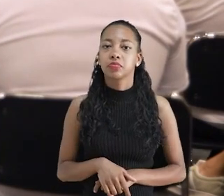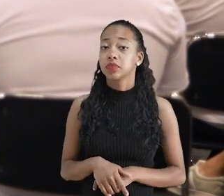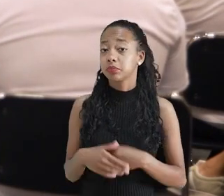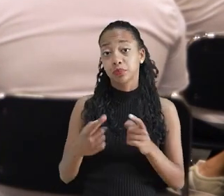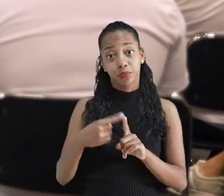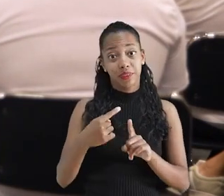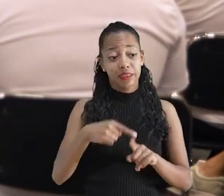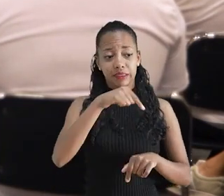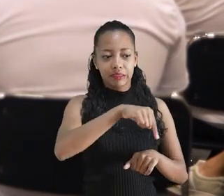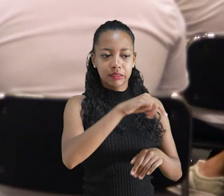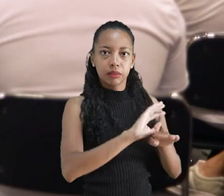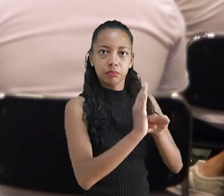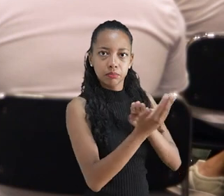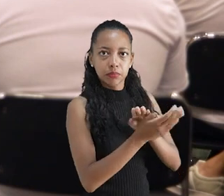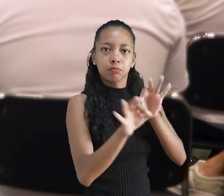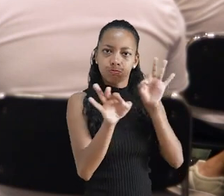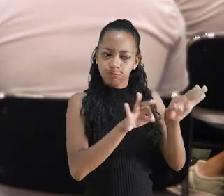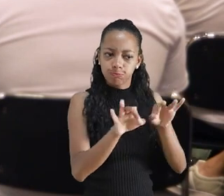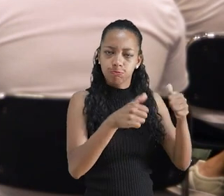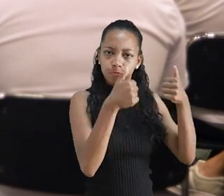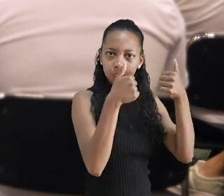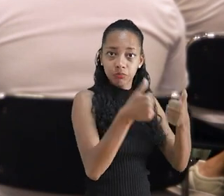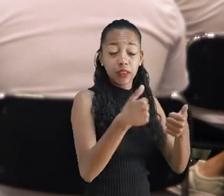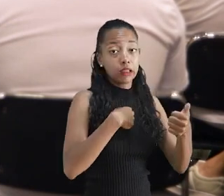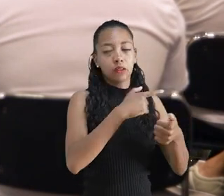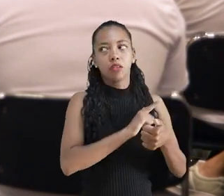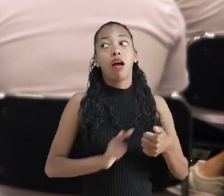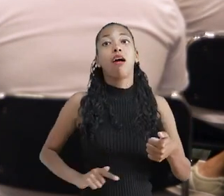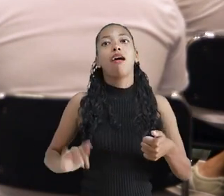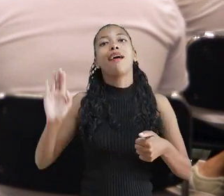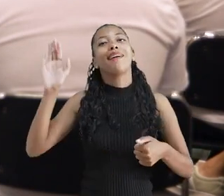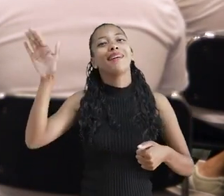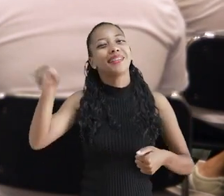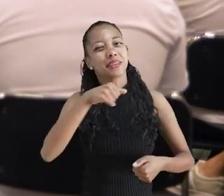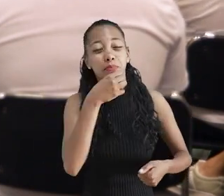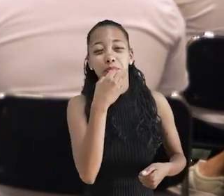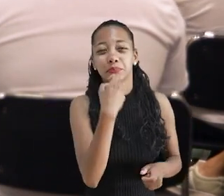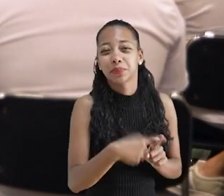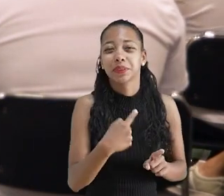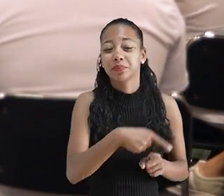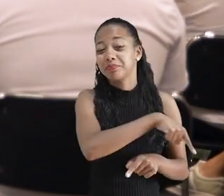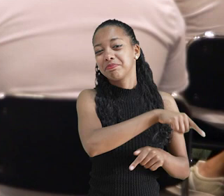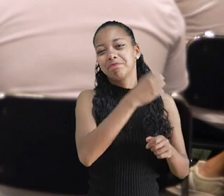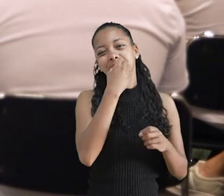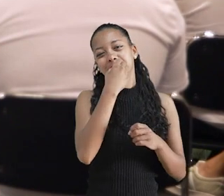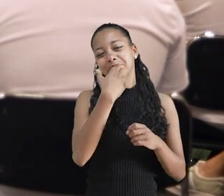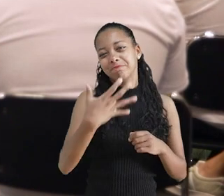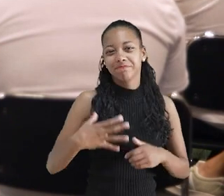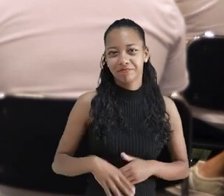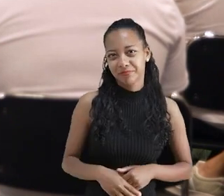por ter dado certo lá o governo também pegou a ideia proposta ainda sendo discutido que talvez a gente consiga fazer não só esses seis